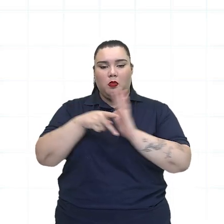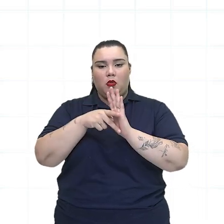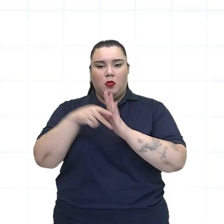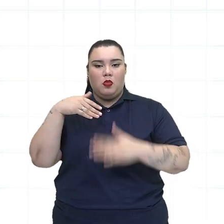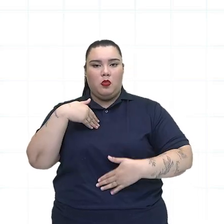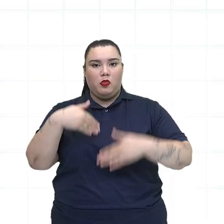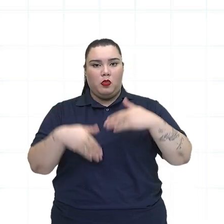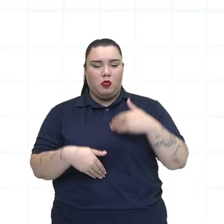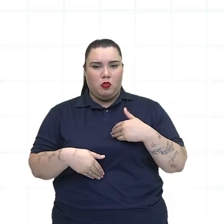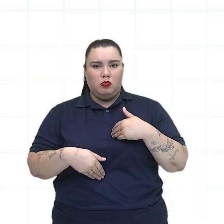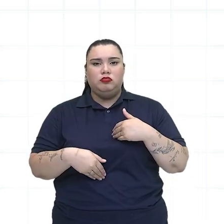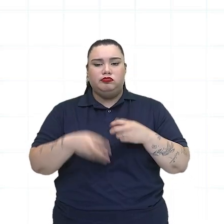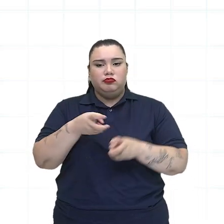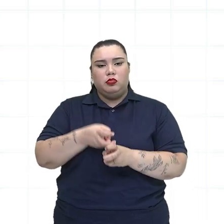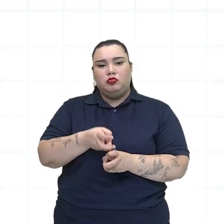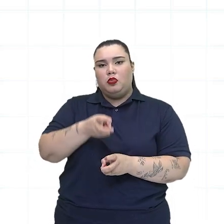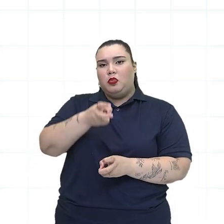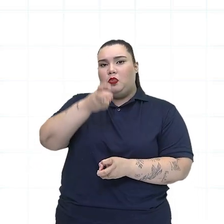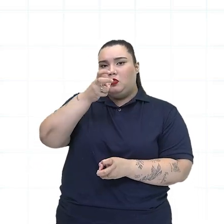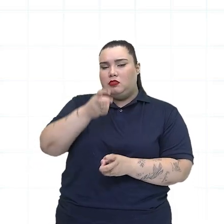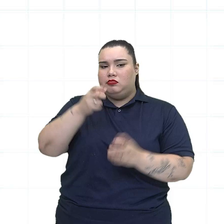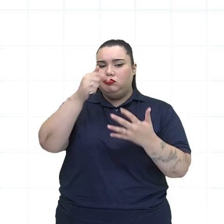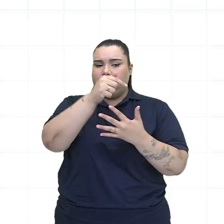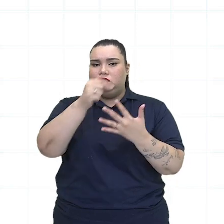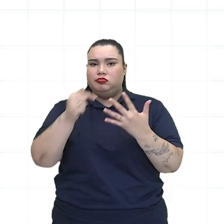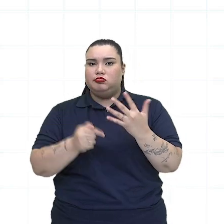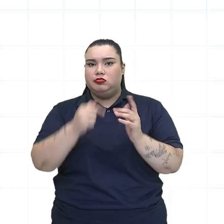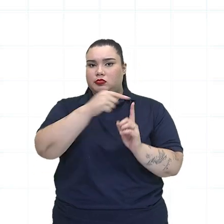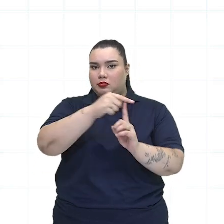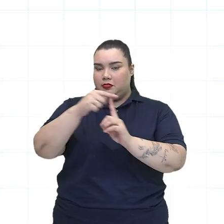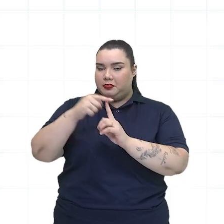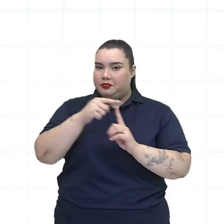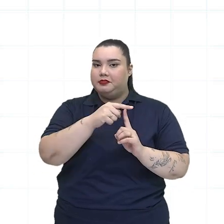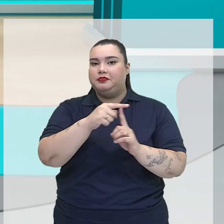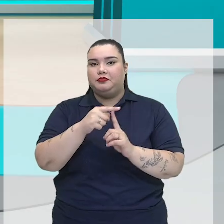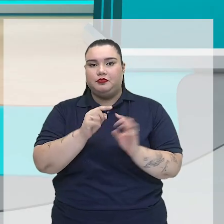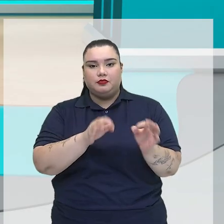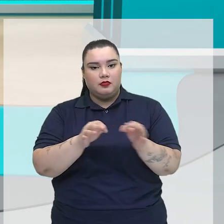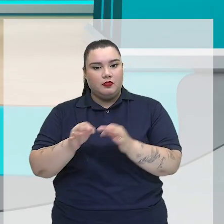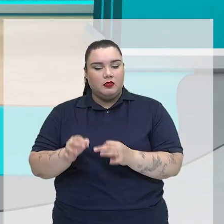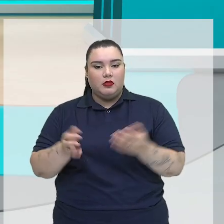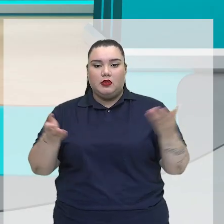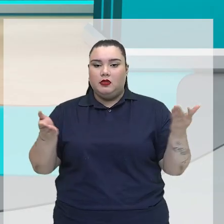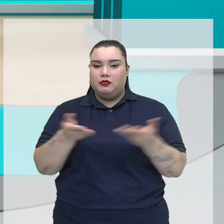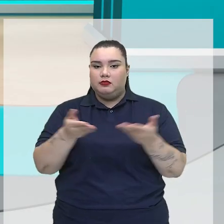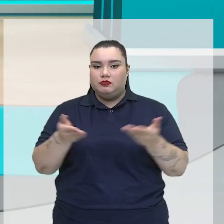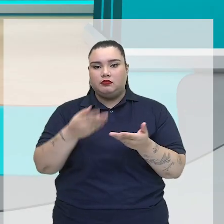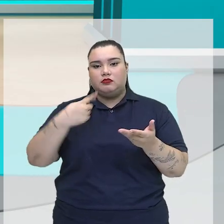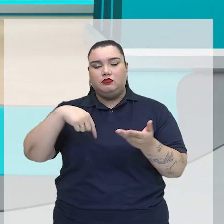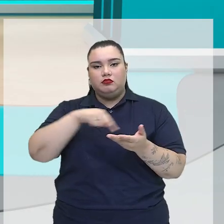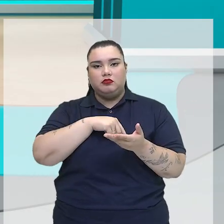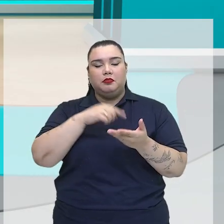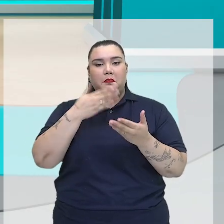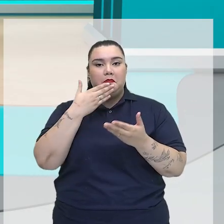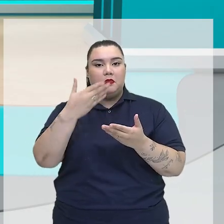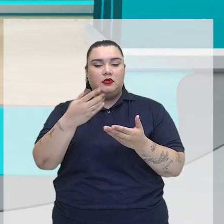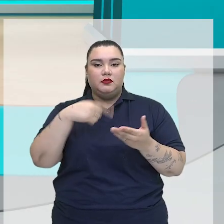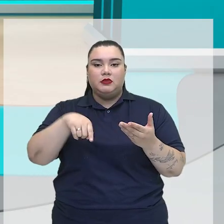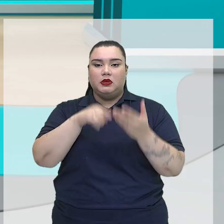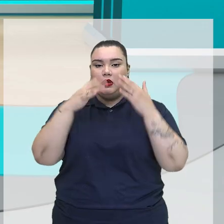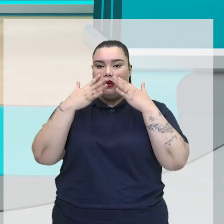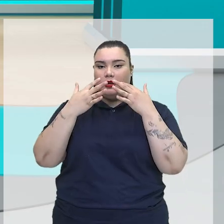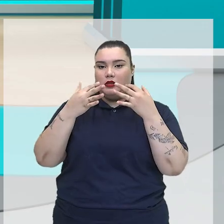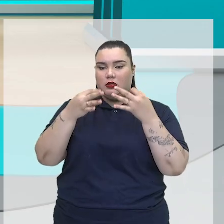postural, coluna vertebral e desvios posturais. Então, nesse momento, eu já peço que vocês fiquem